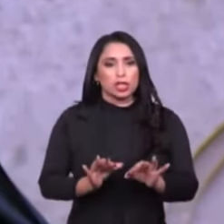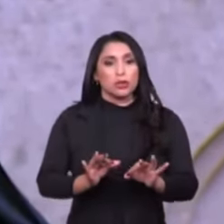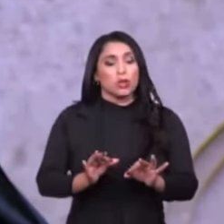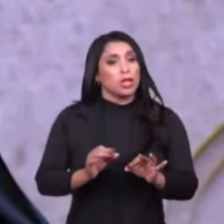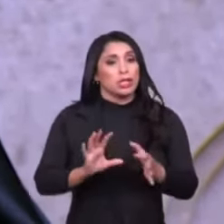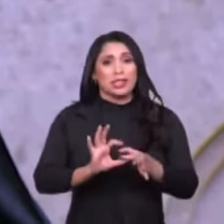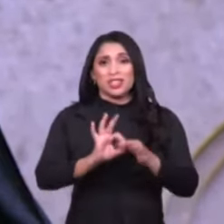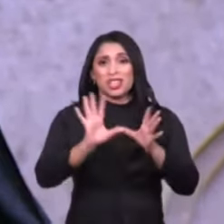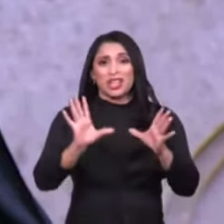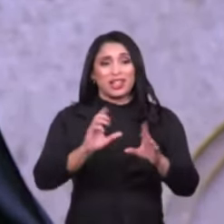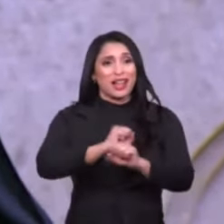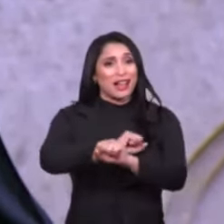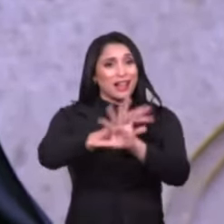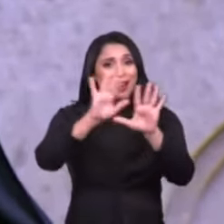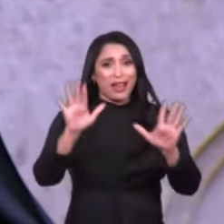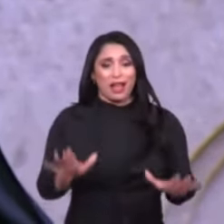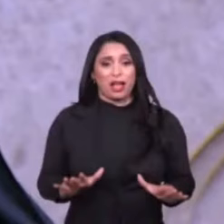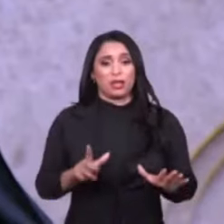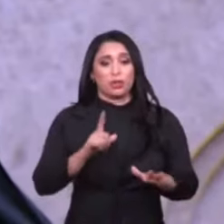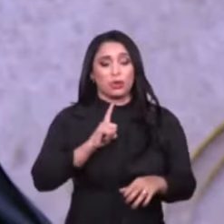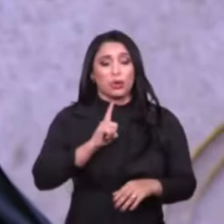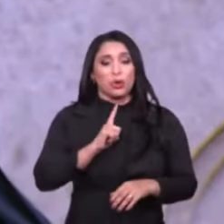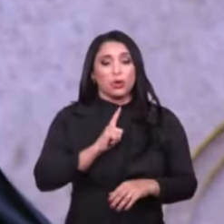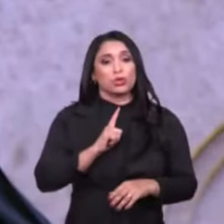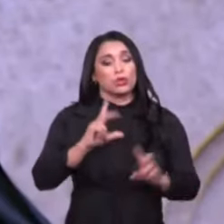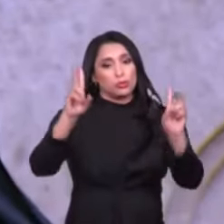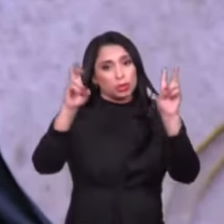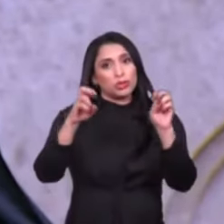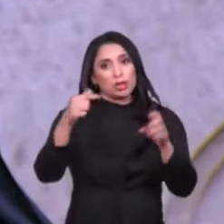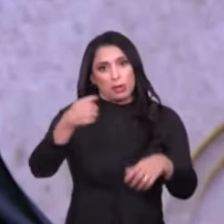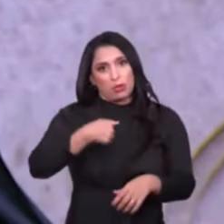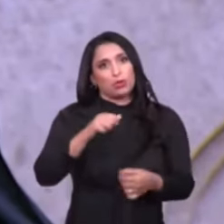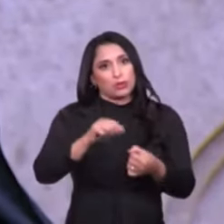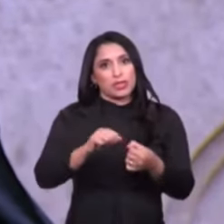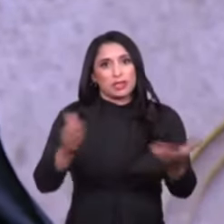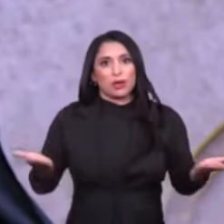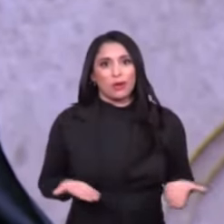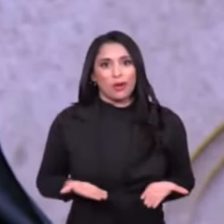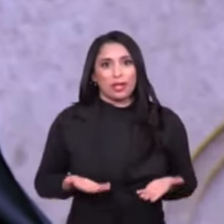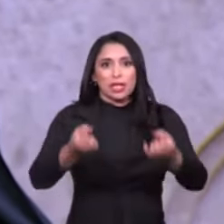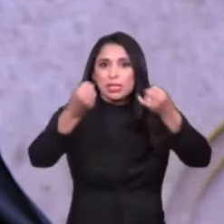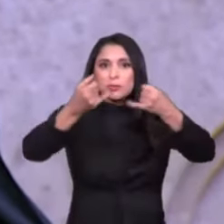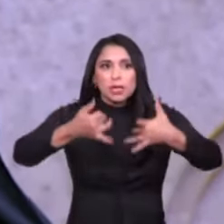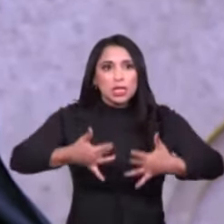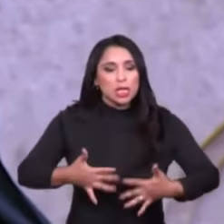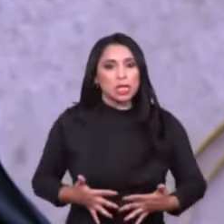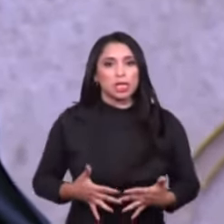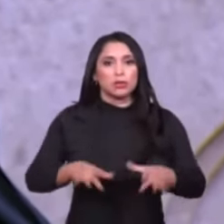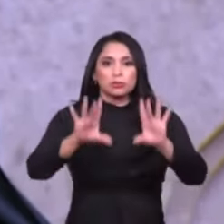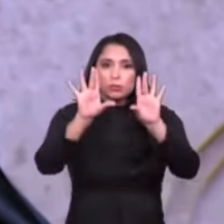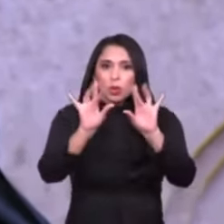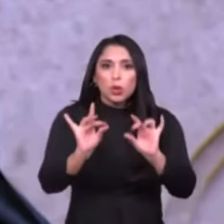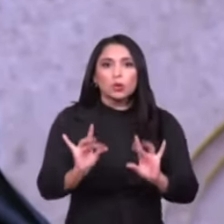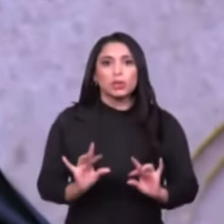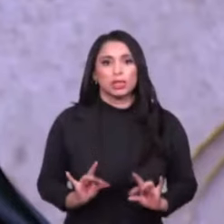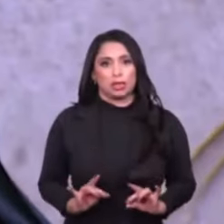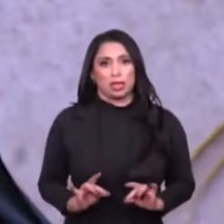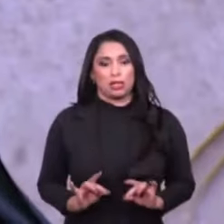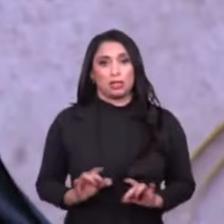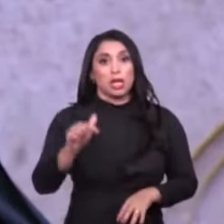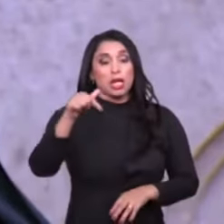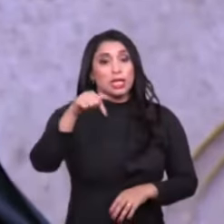E cumprindo a palavra que assumi com eles, é o que eu estou fazendo agora. Portanto, esclareço que o que está sendo decidido